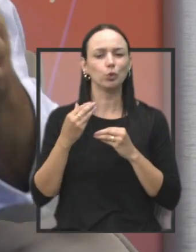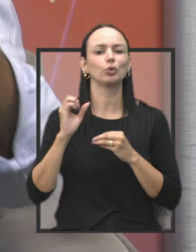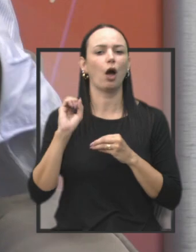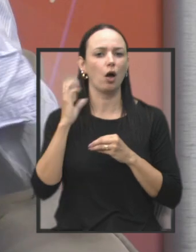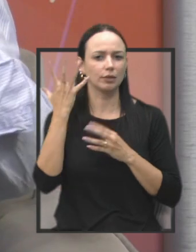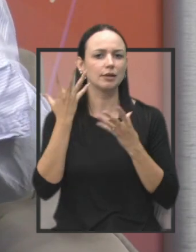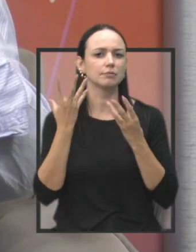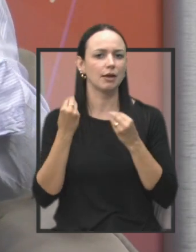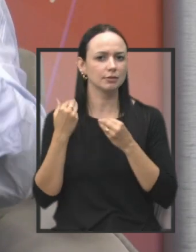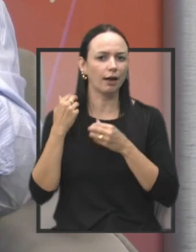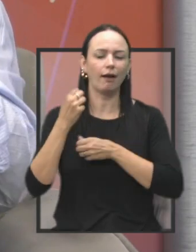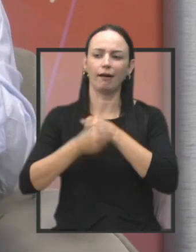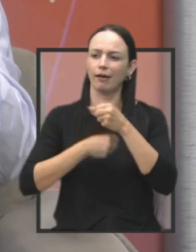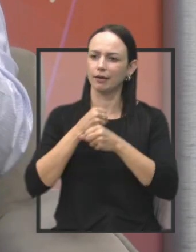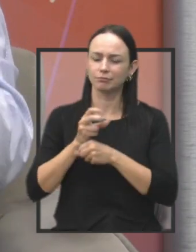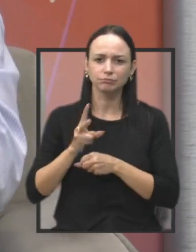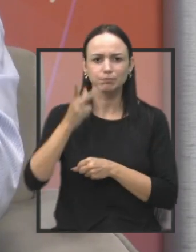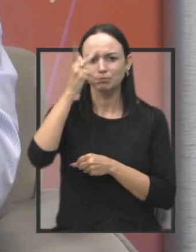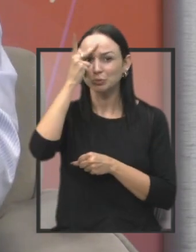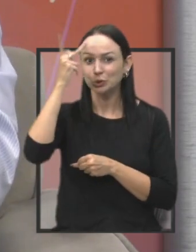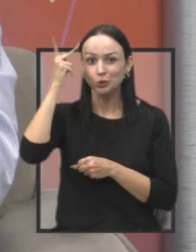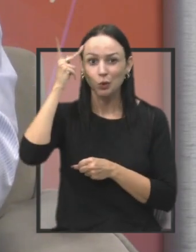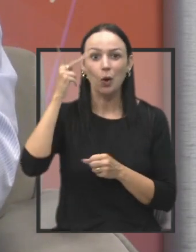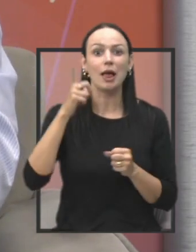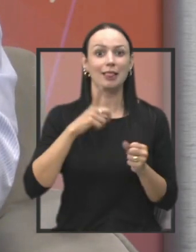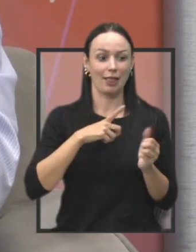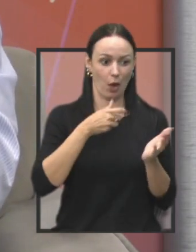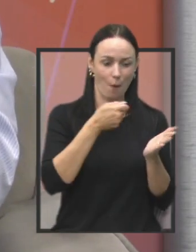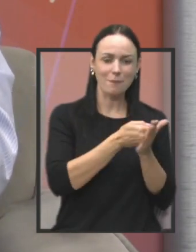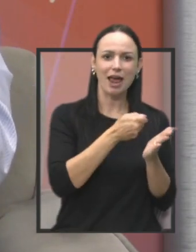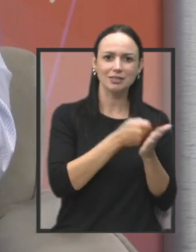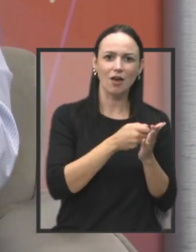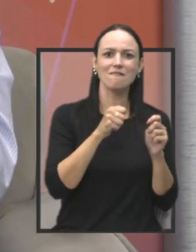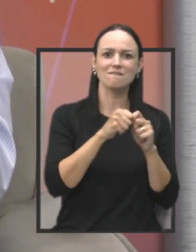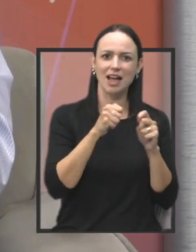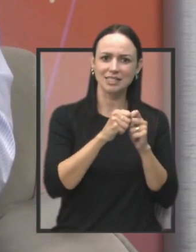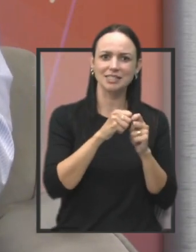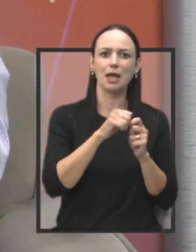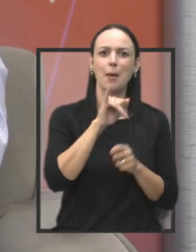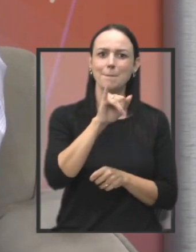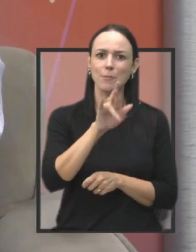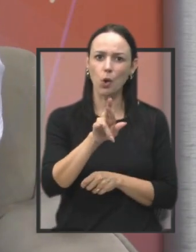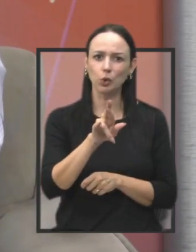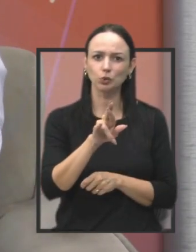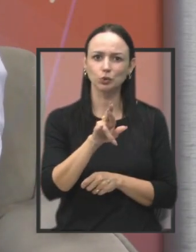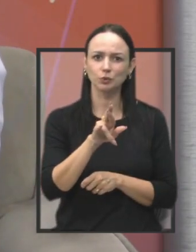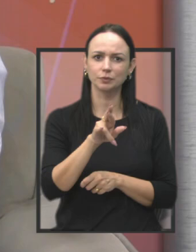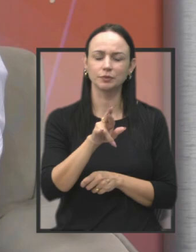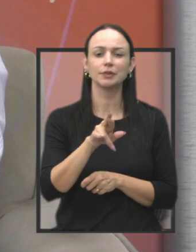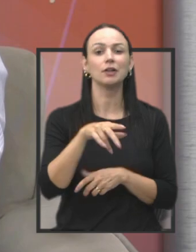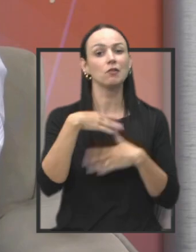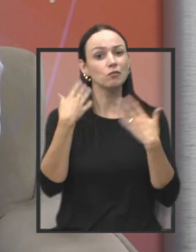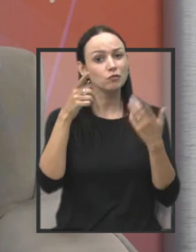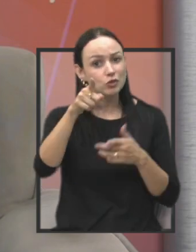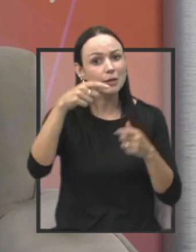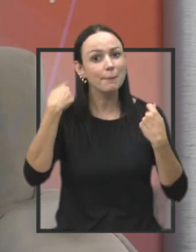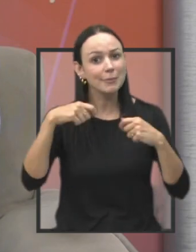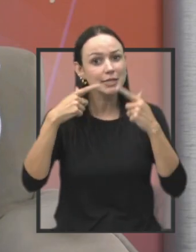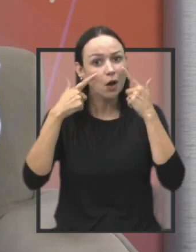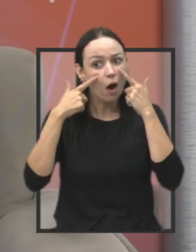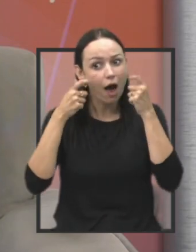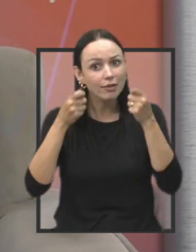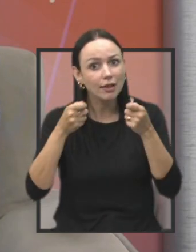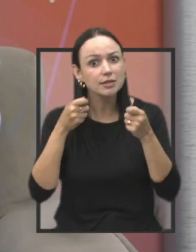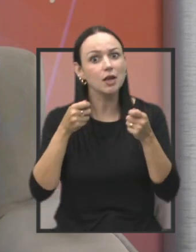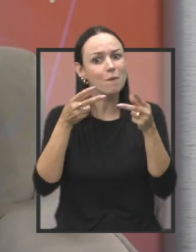os anos. Contribuintes que estão obrigados à entrega da declaração, observe bem, faça a entrega, não custa